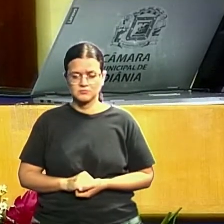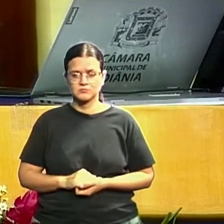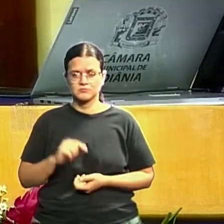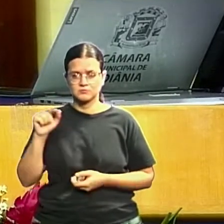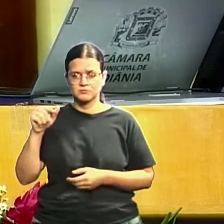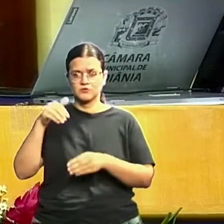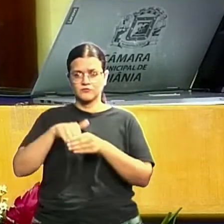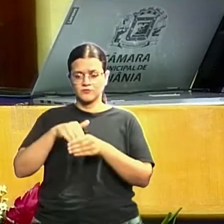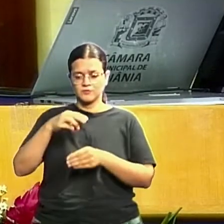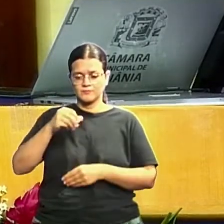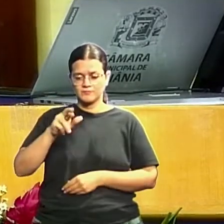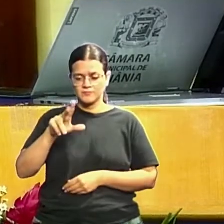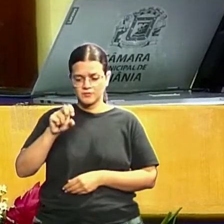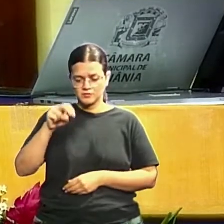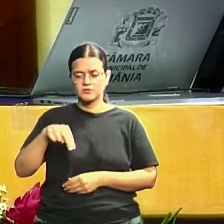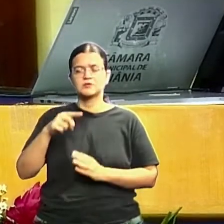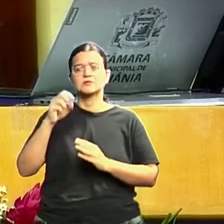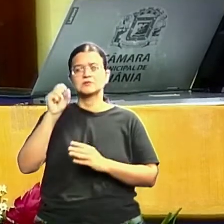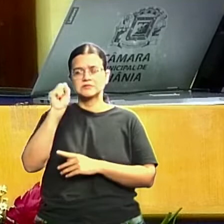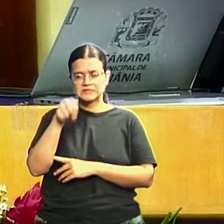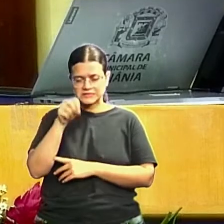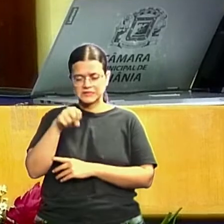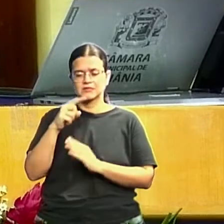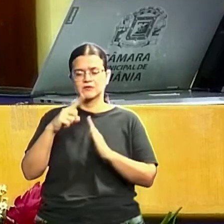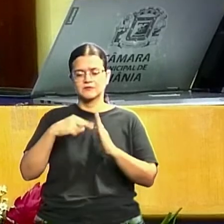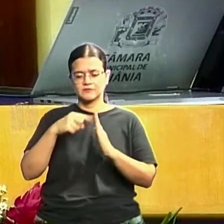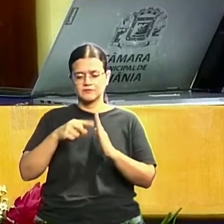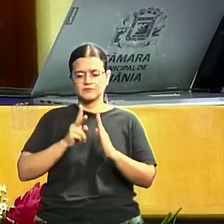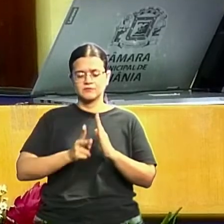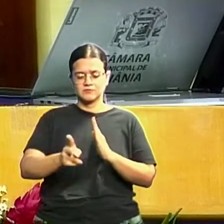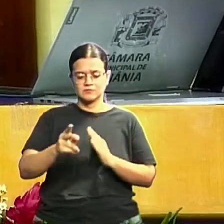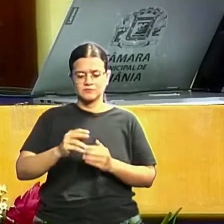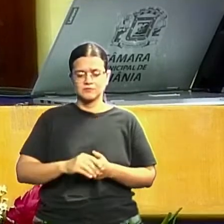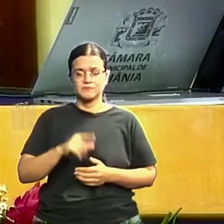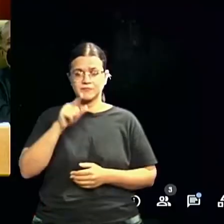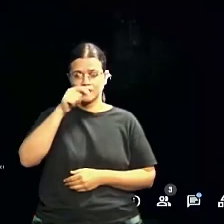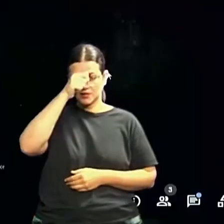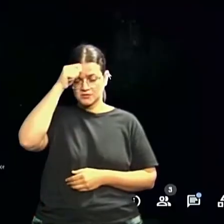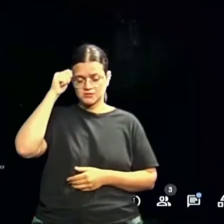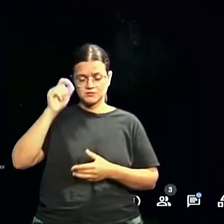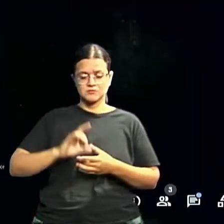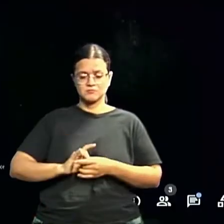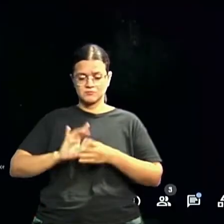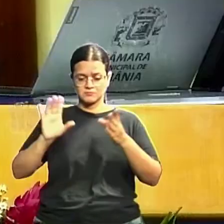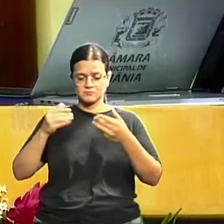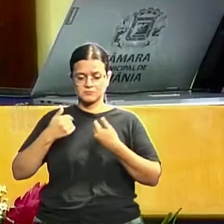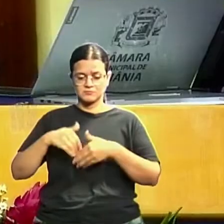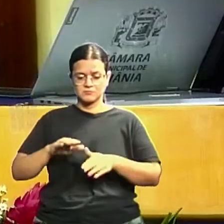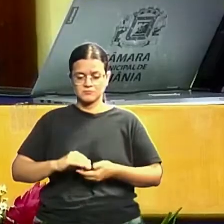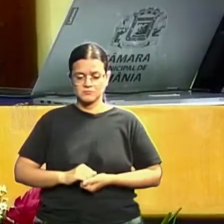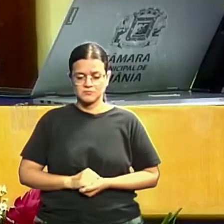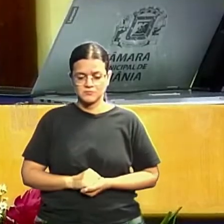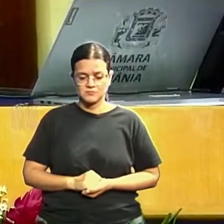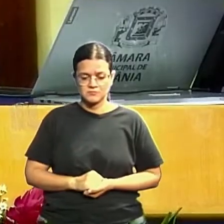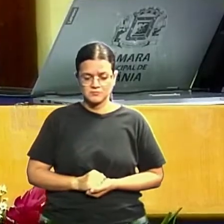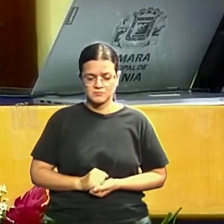Então o voto do vereador Marlon é sim. Já que o Anselmo liberou em todo mundo.